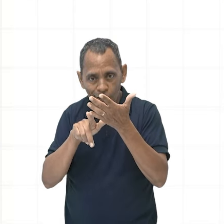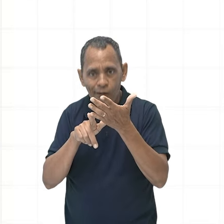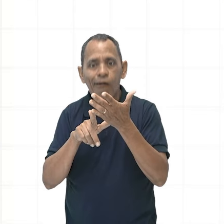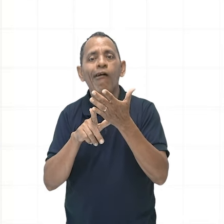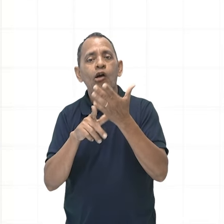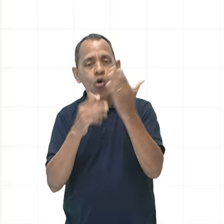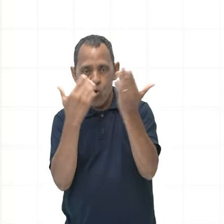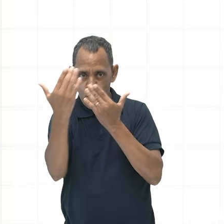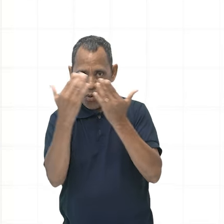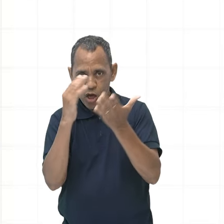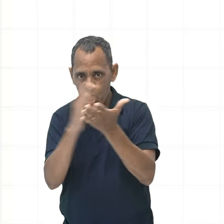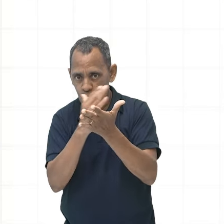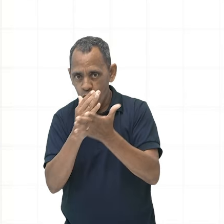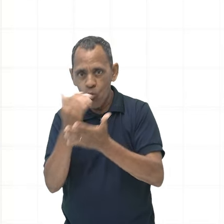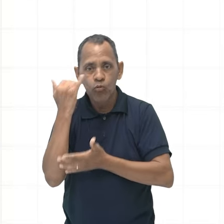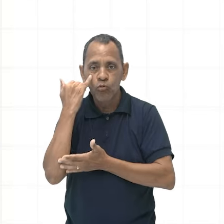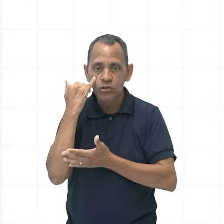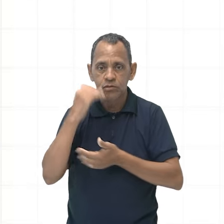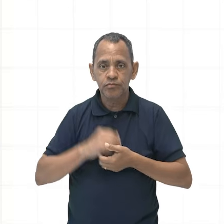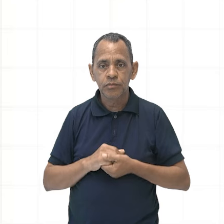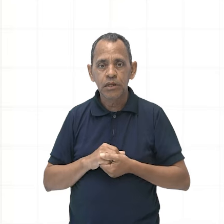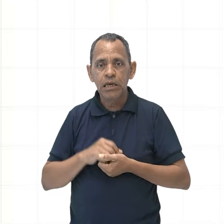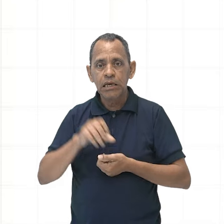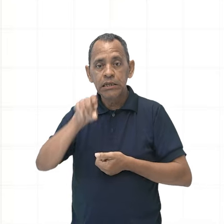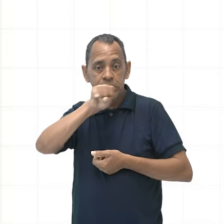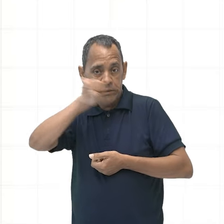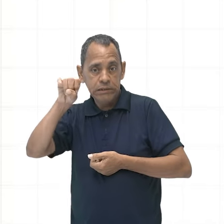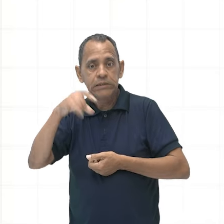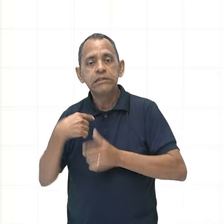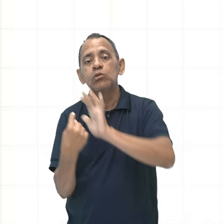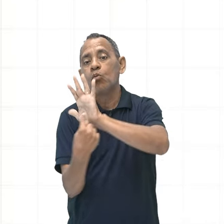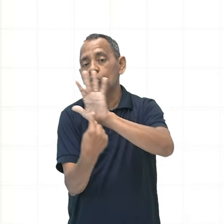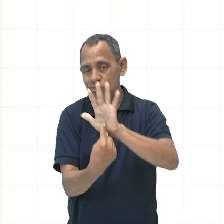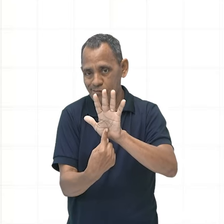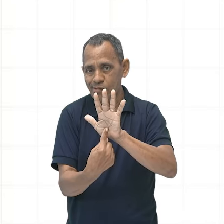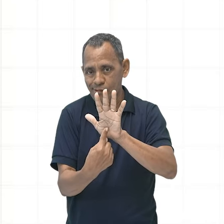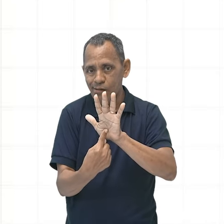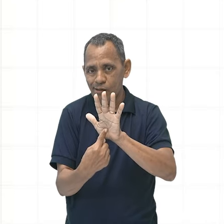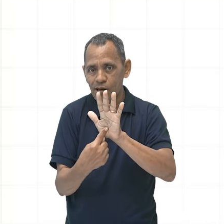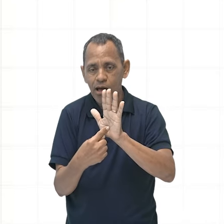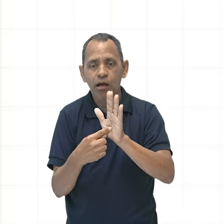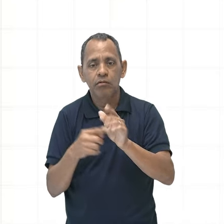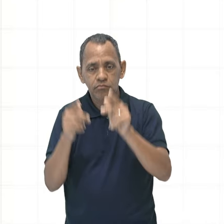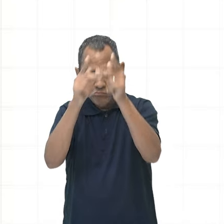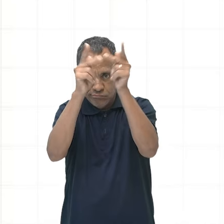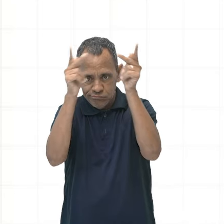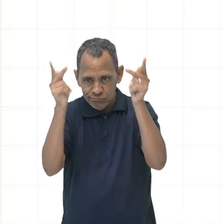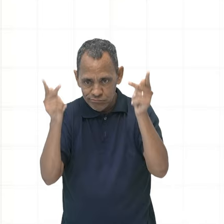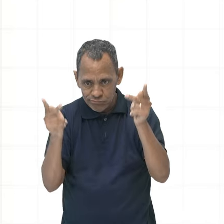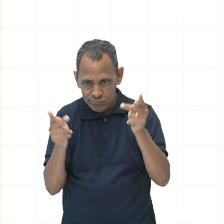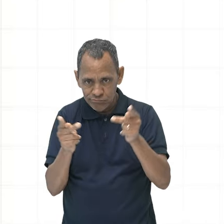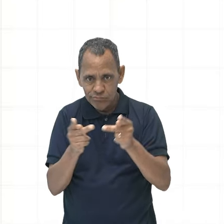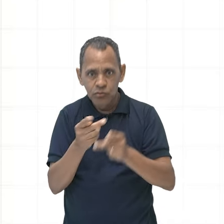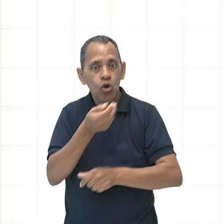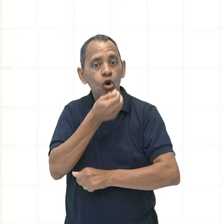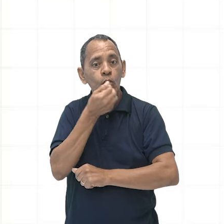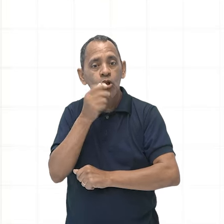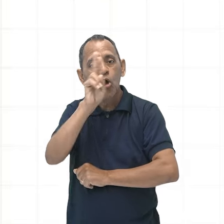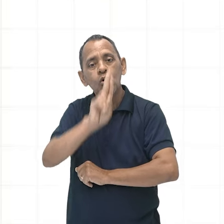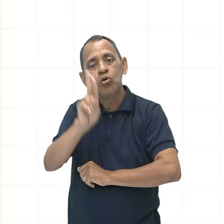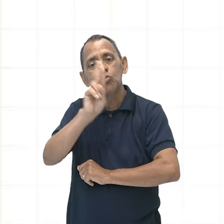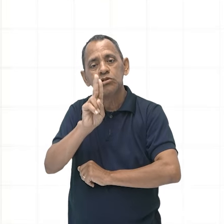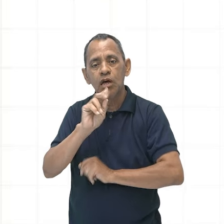dado. E se você quiser mostrar partes de um todo, o mais indicado é